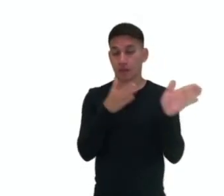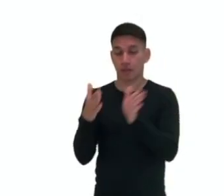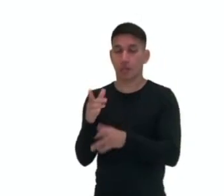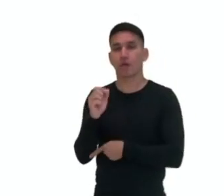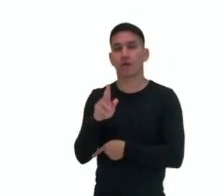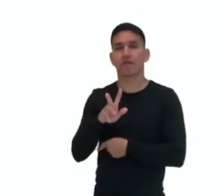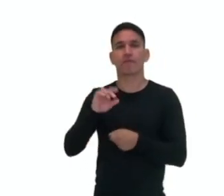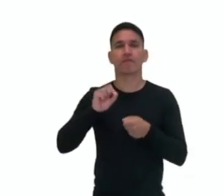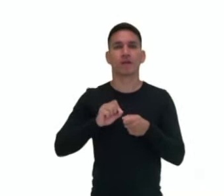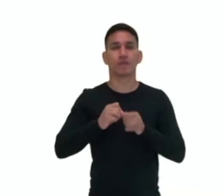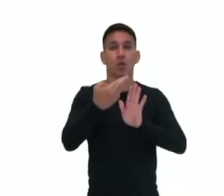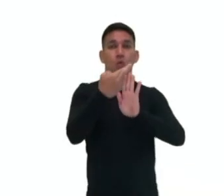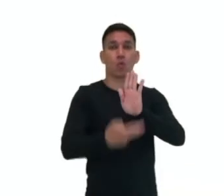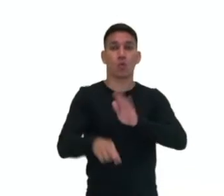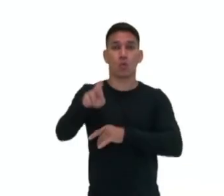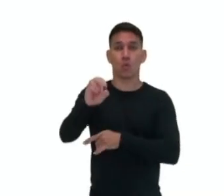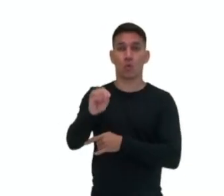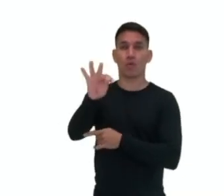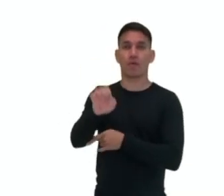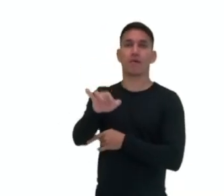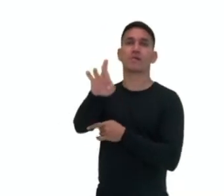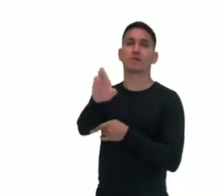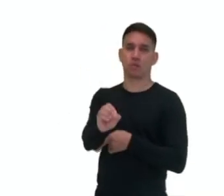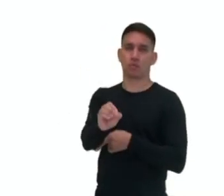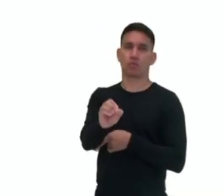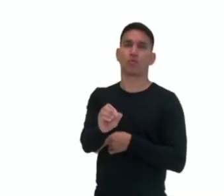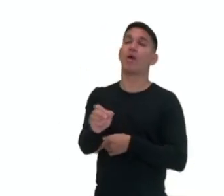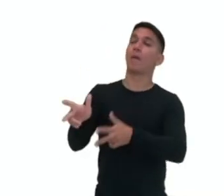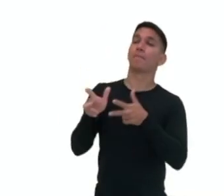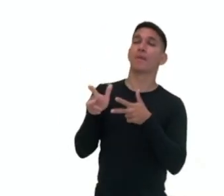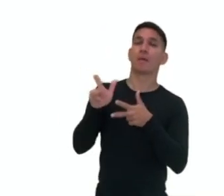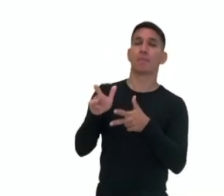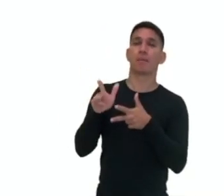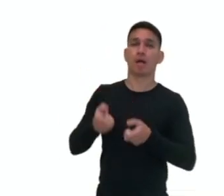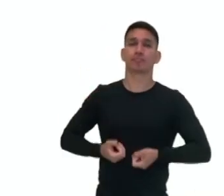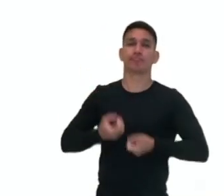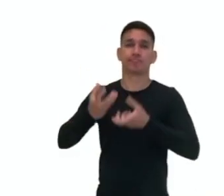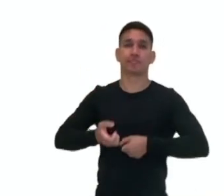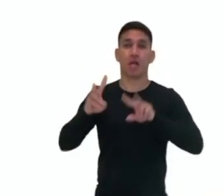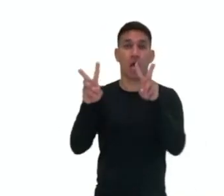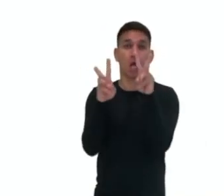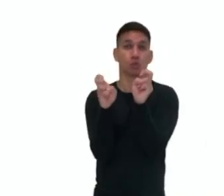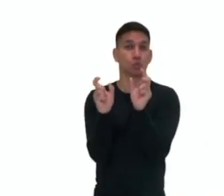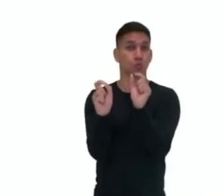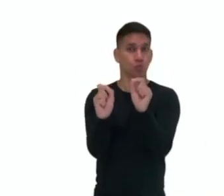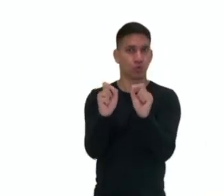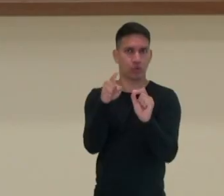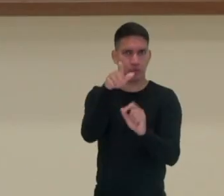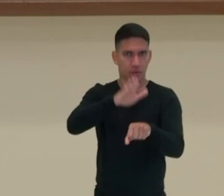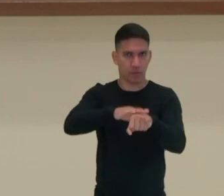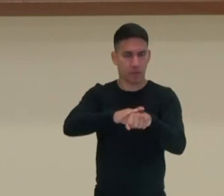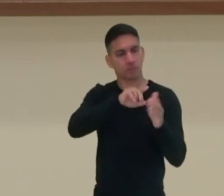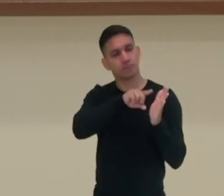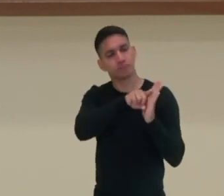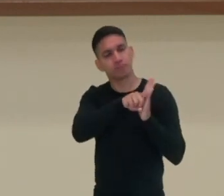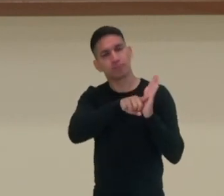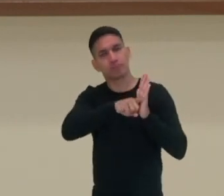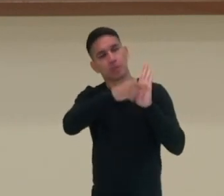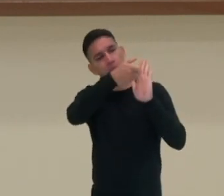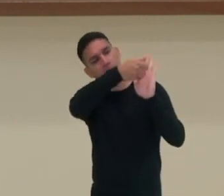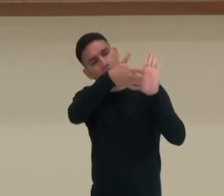é roteiro, entrevista oral, com a seguinte temática. Você pesquisa lá na barra de